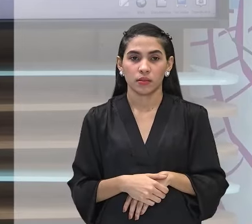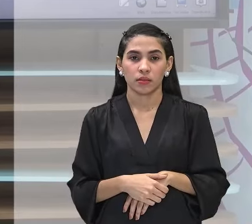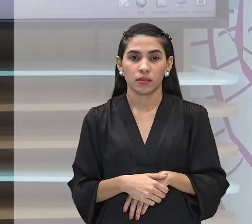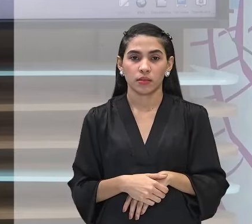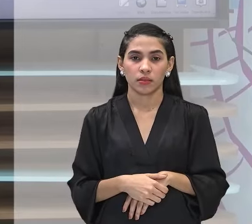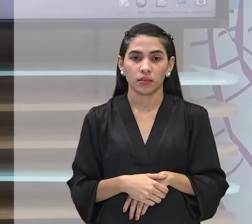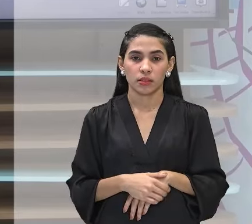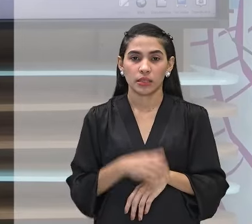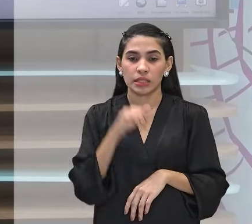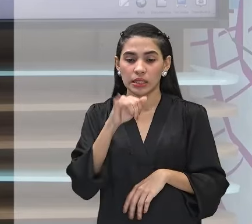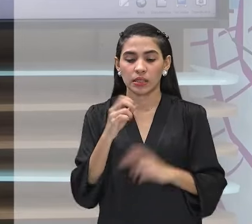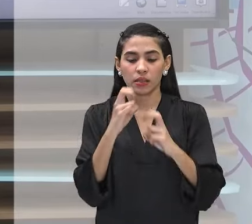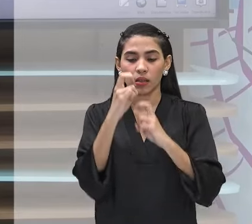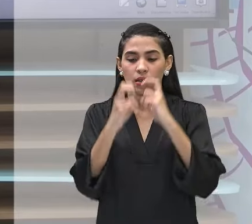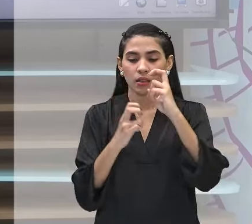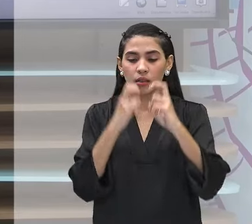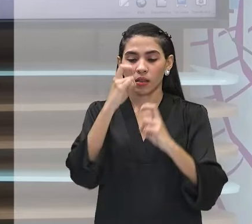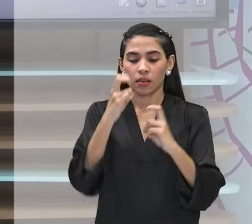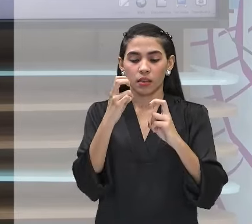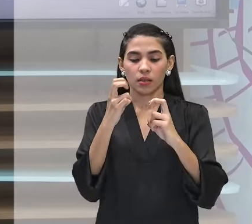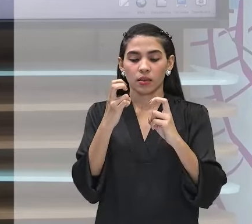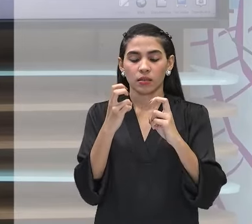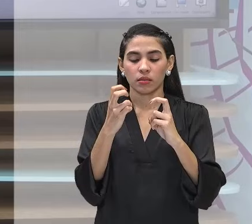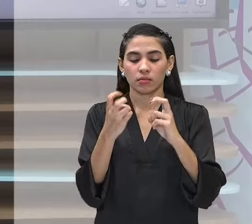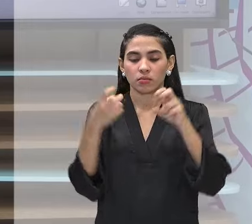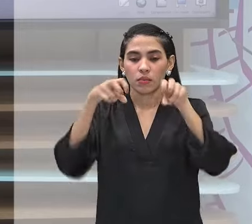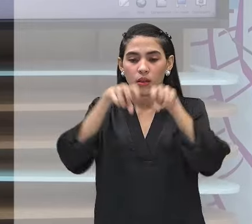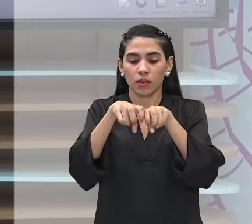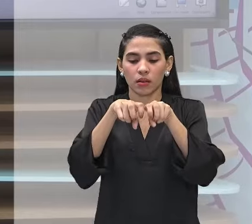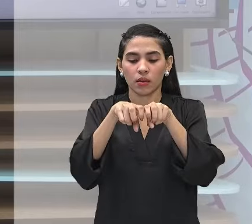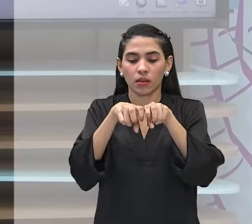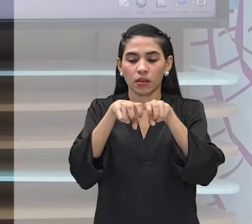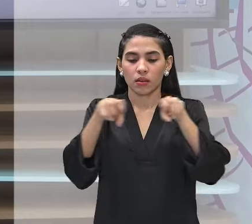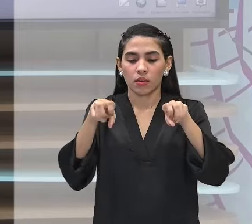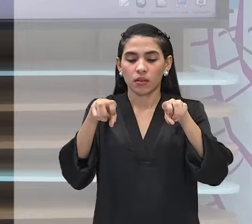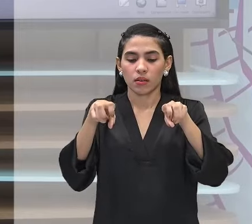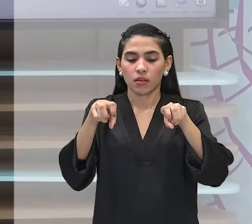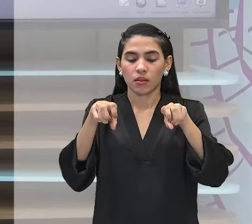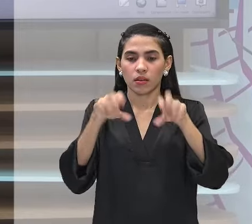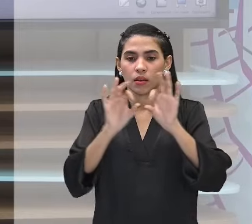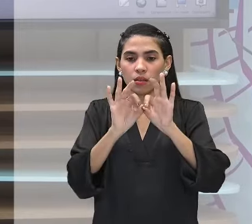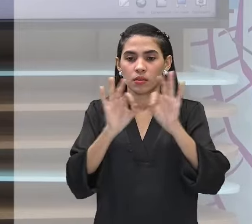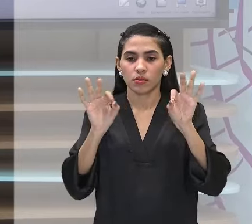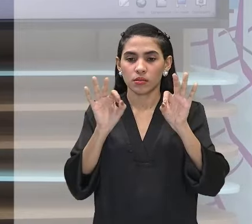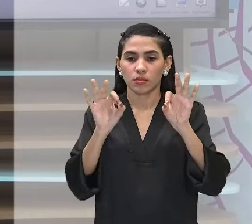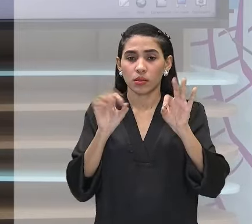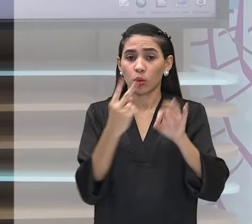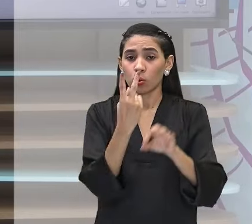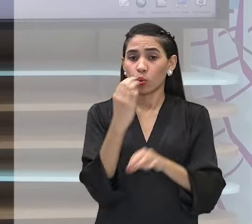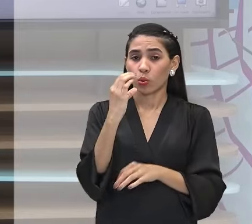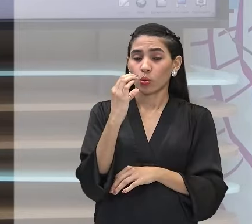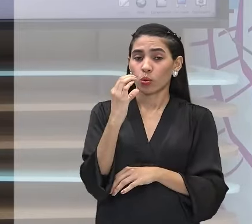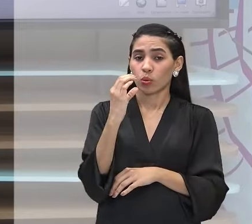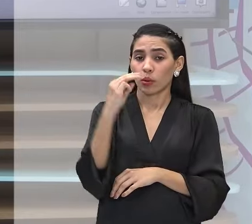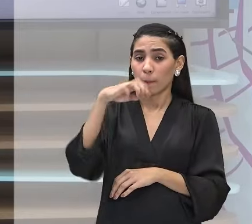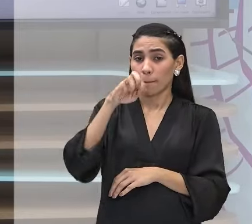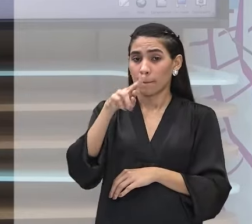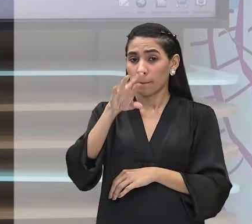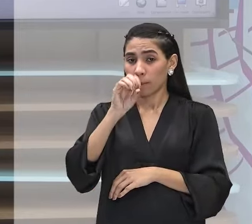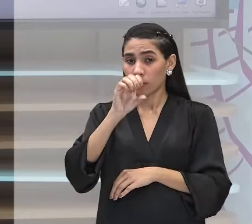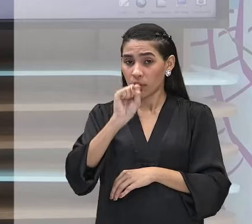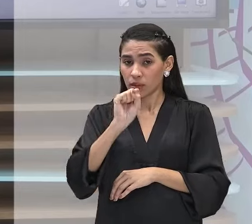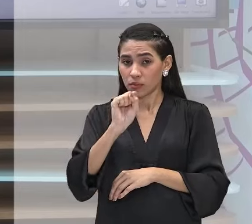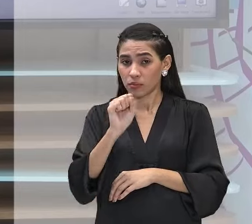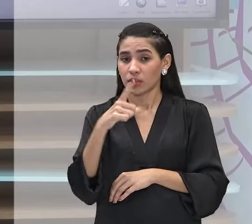um banco para colocar o próximo banco é 2 m para colocar o próximo banco mais 2 m quer